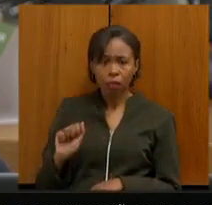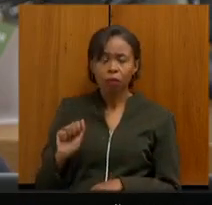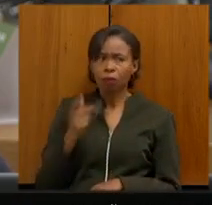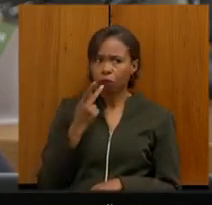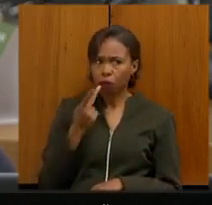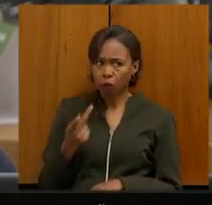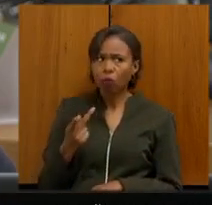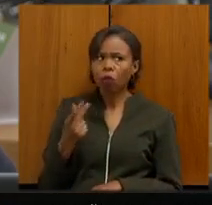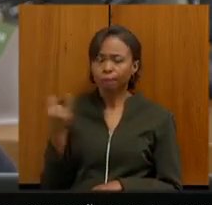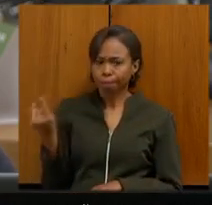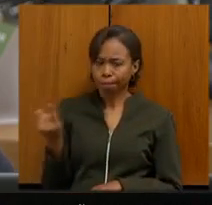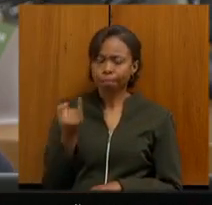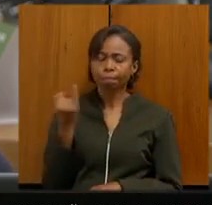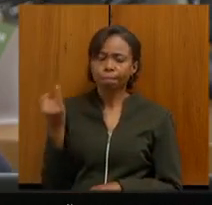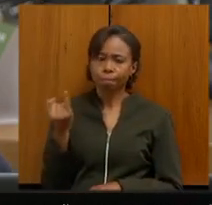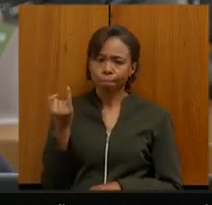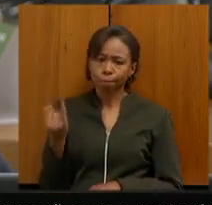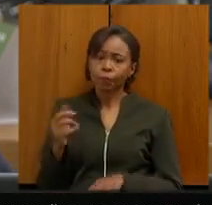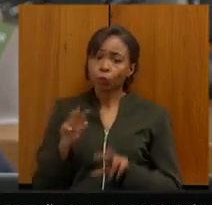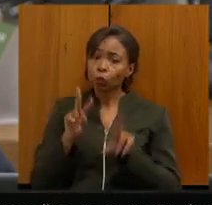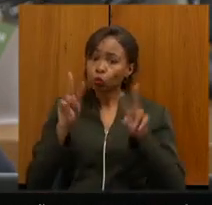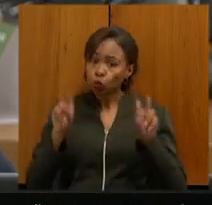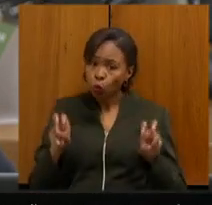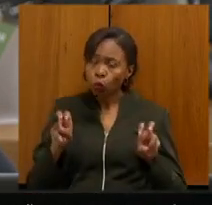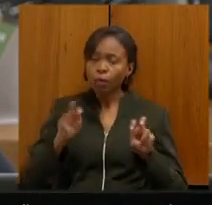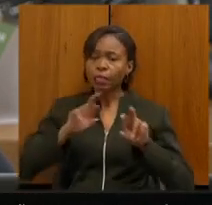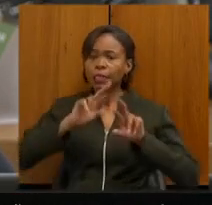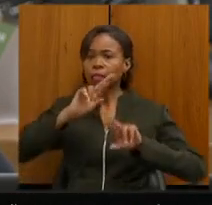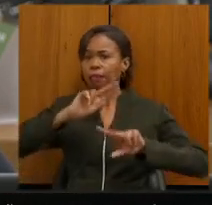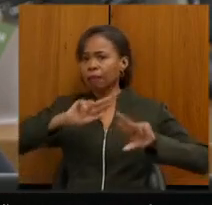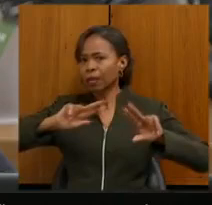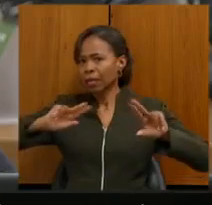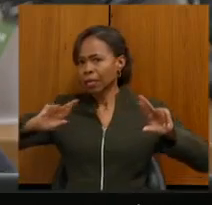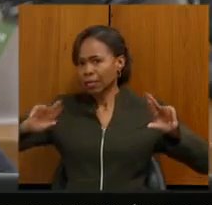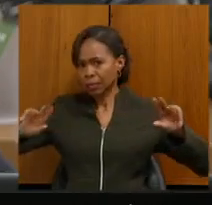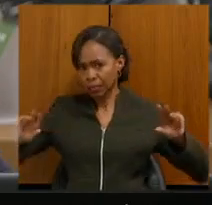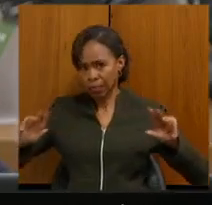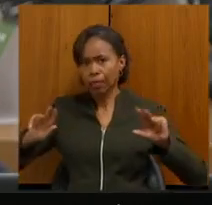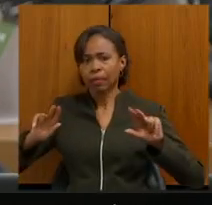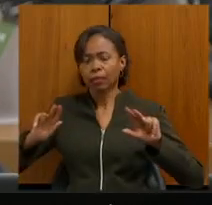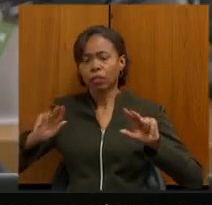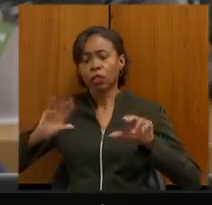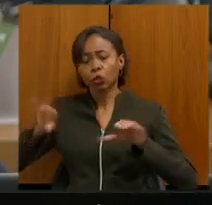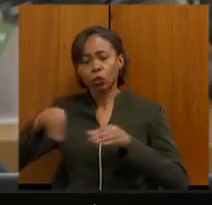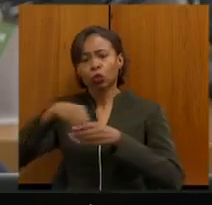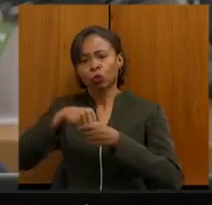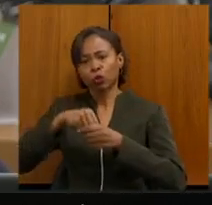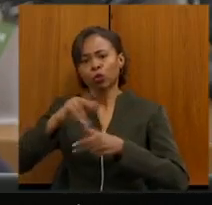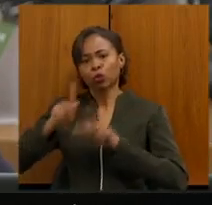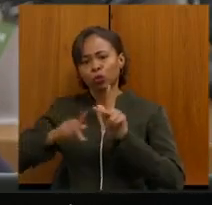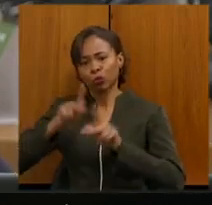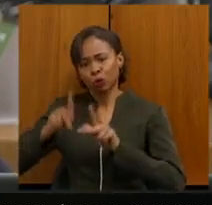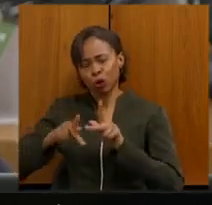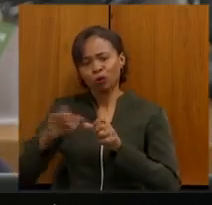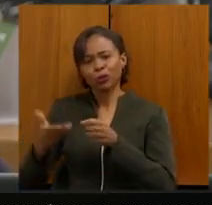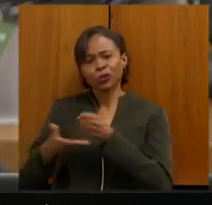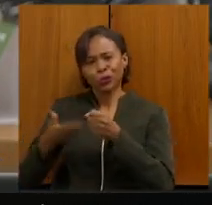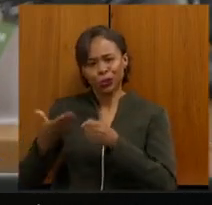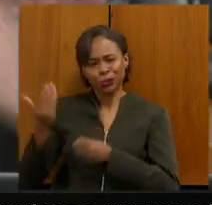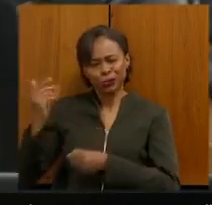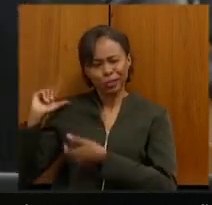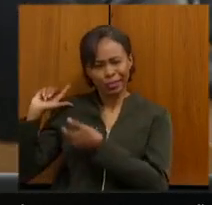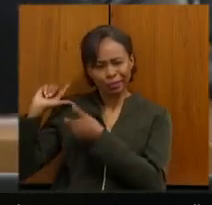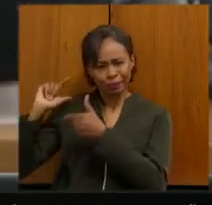relevante né dessa diversidade né no sentido mais amplo incluindo os povos originarios por